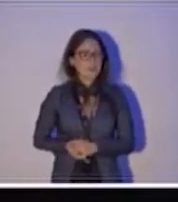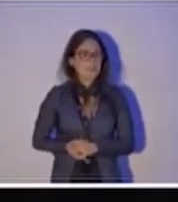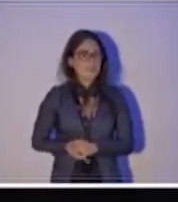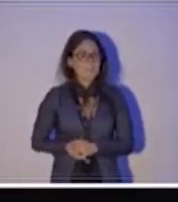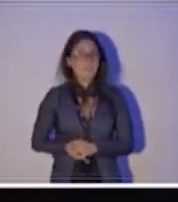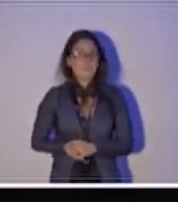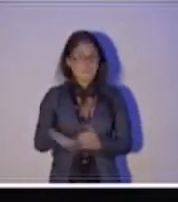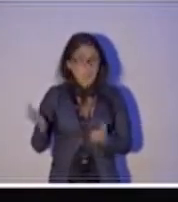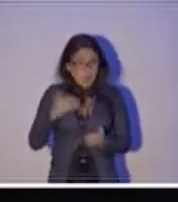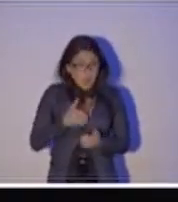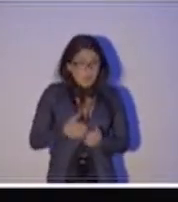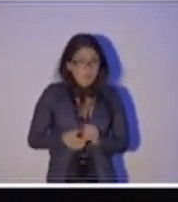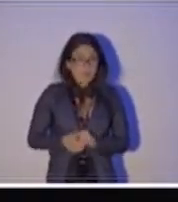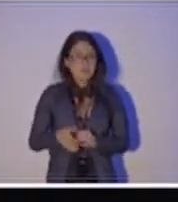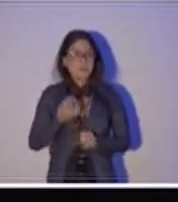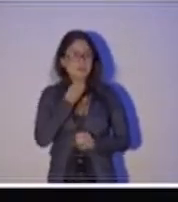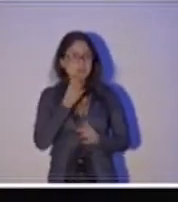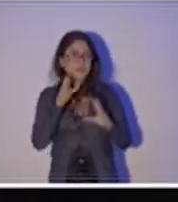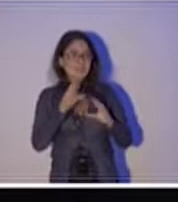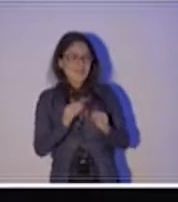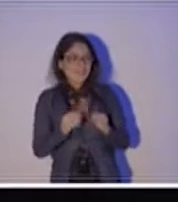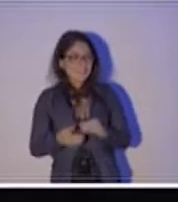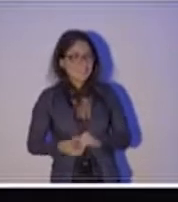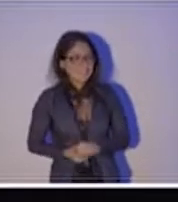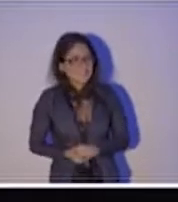Vamos lá? Primeiro, boa noite.